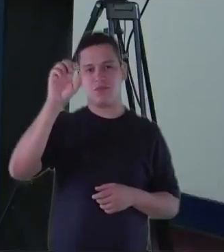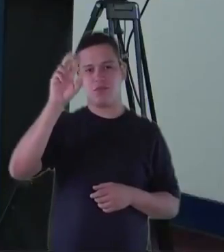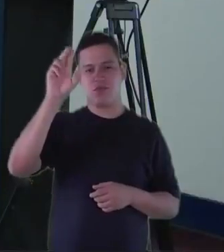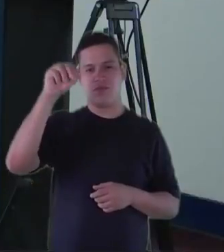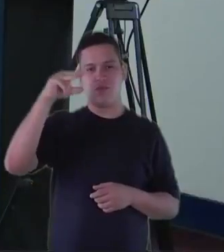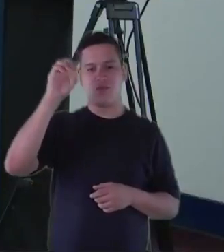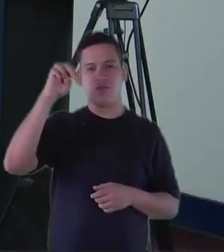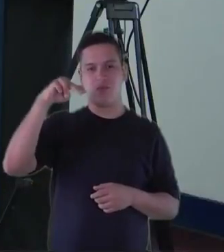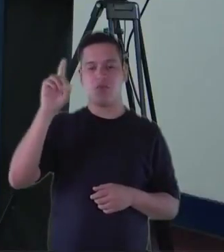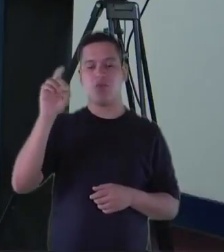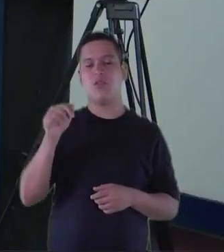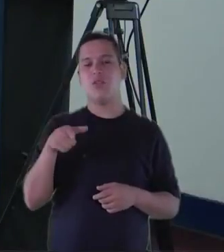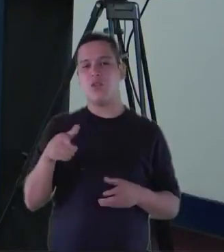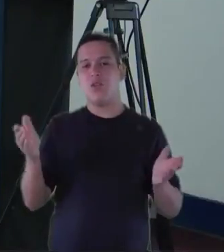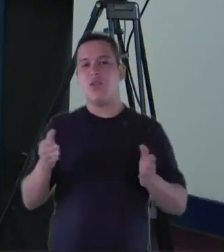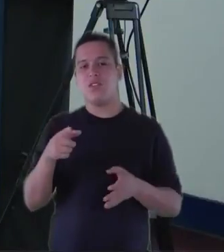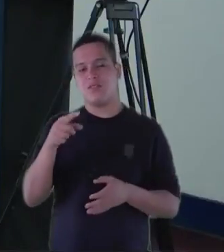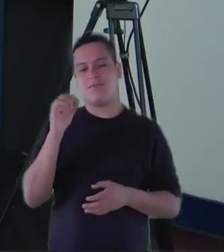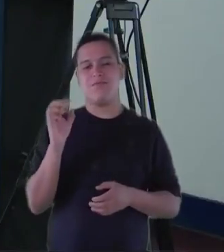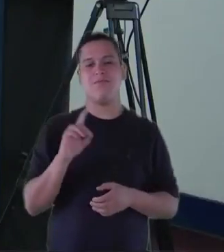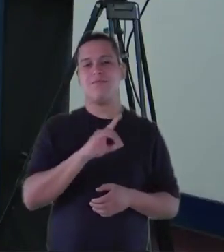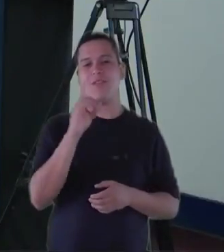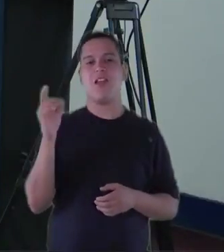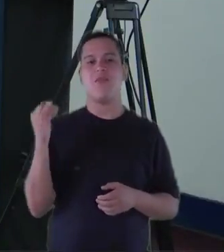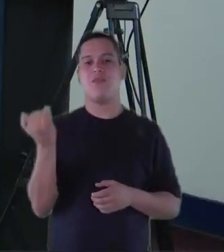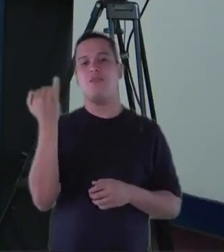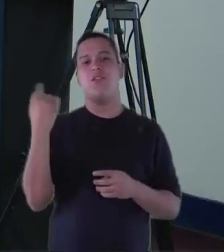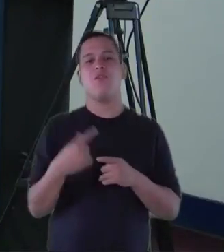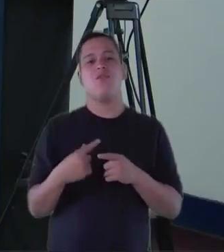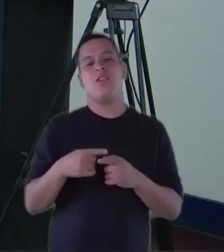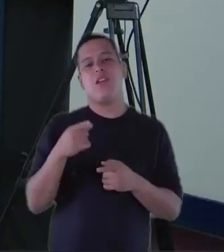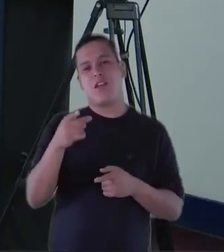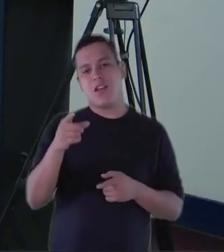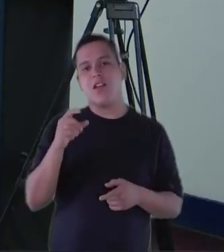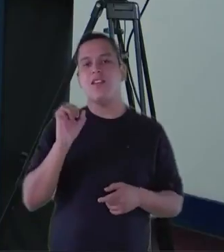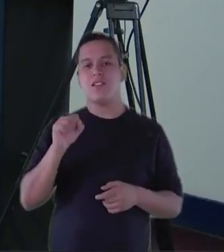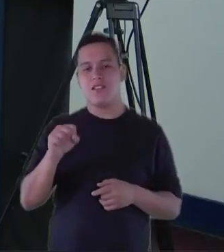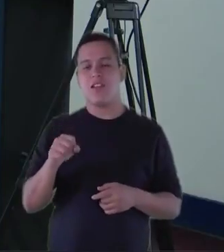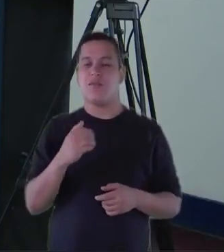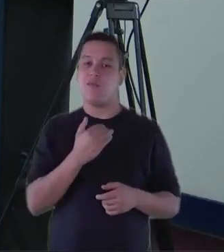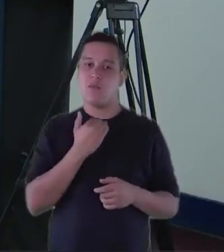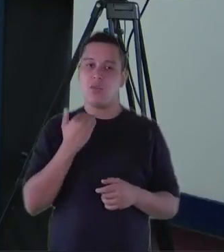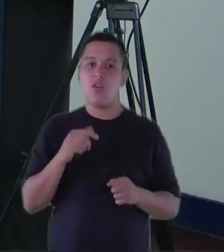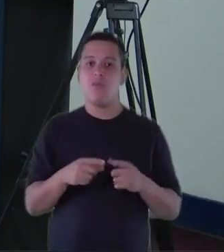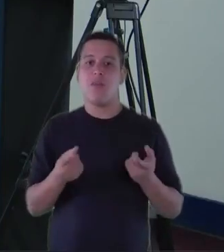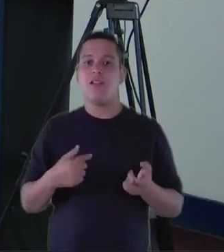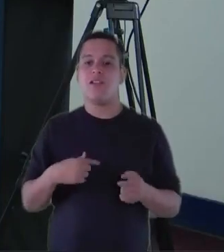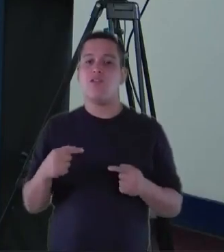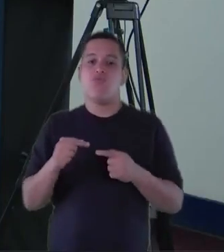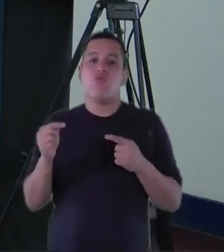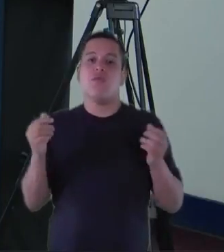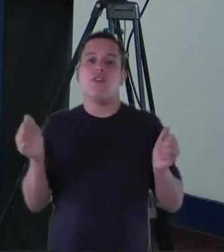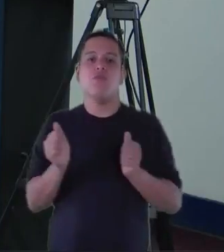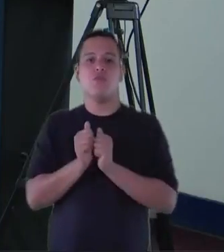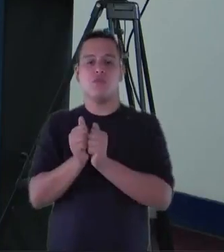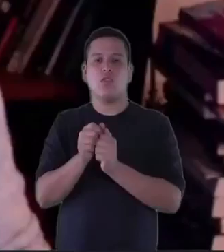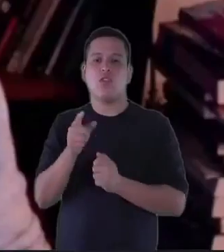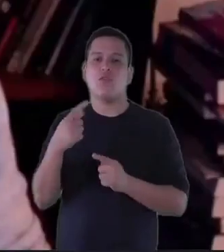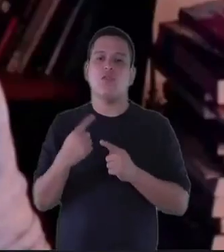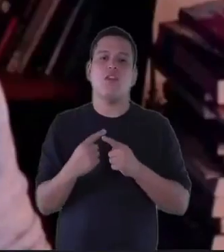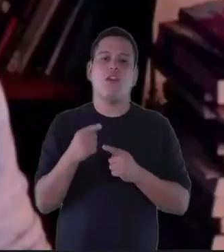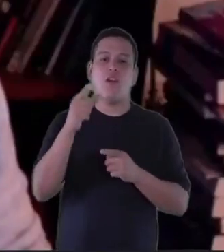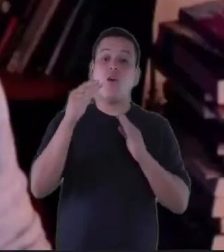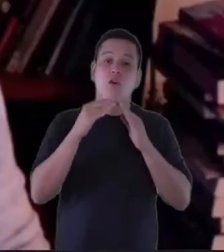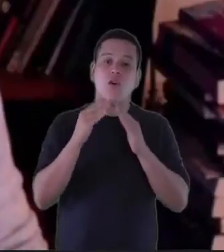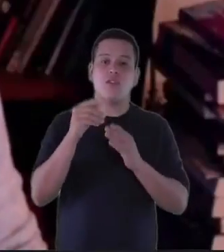que todo mundo saiba que a gente está nessa vibe sob a inspiração desse grande